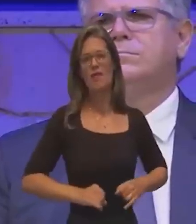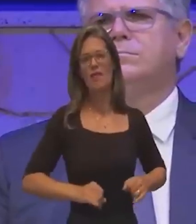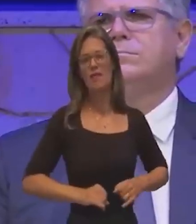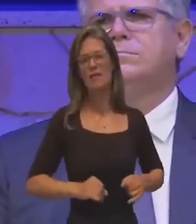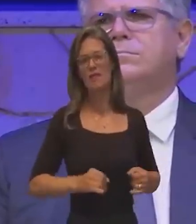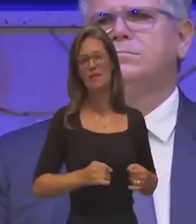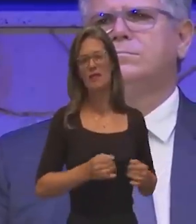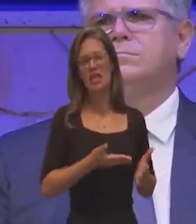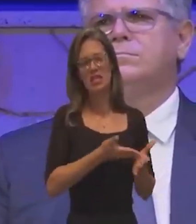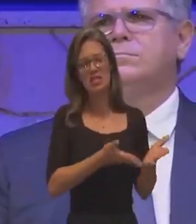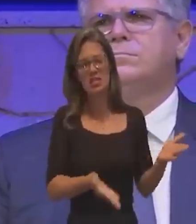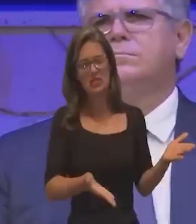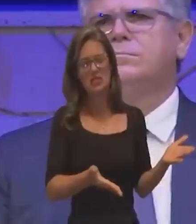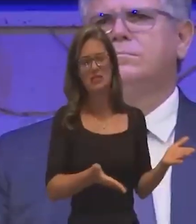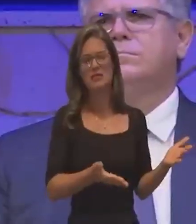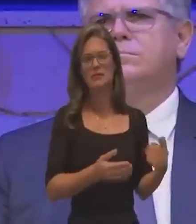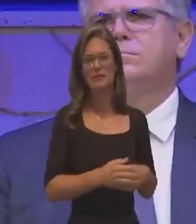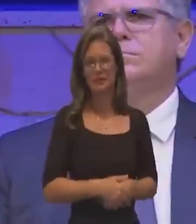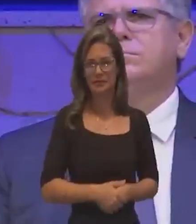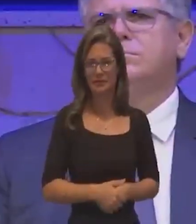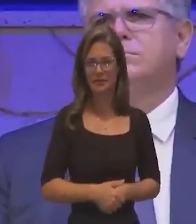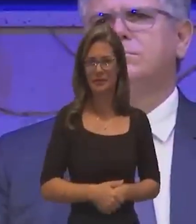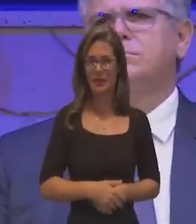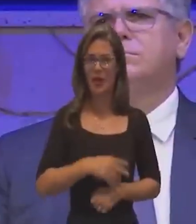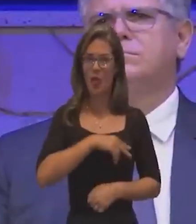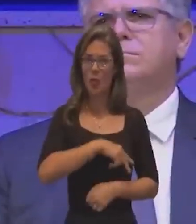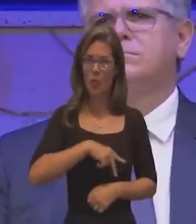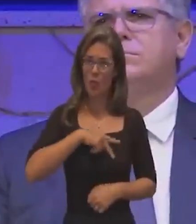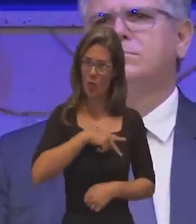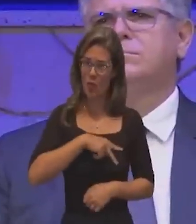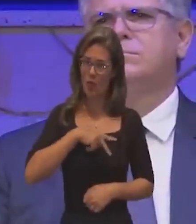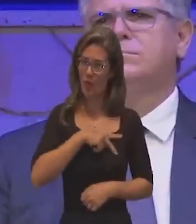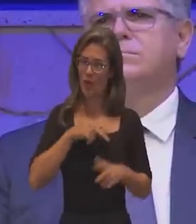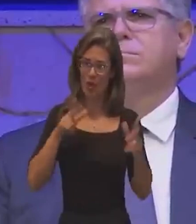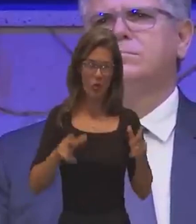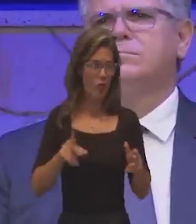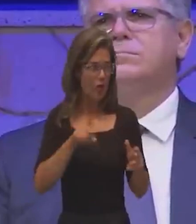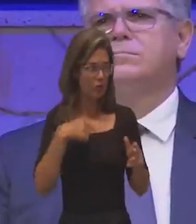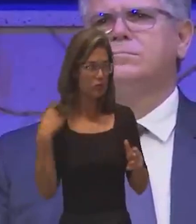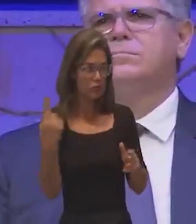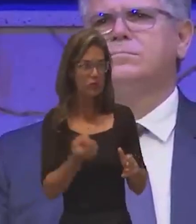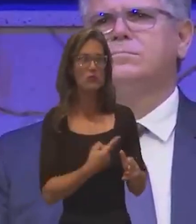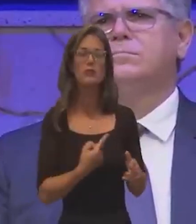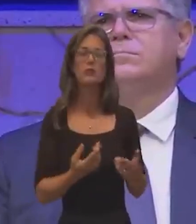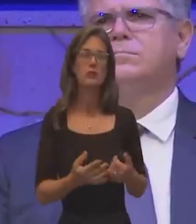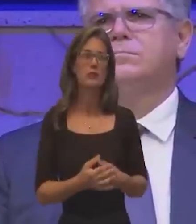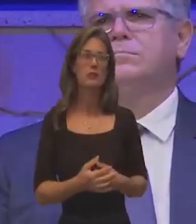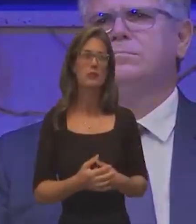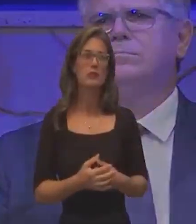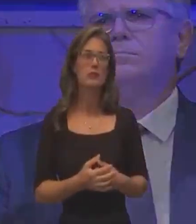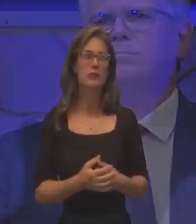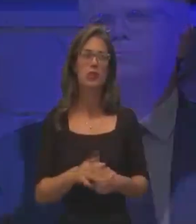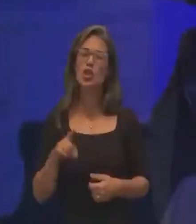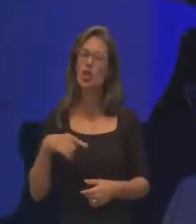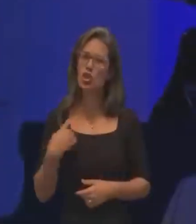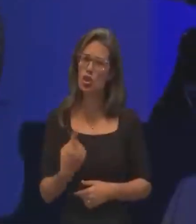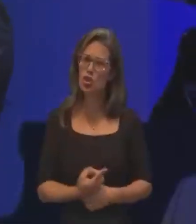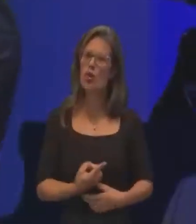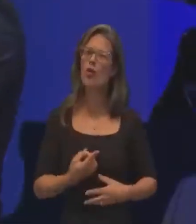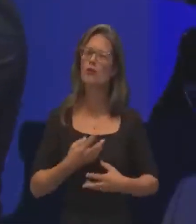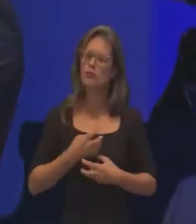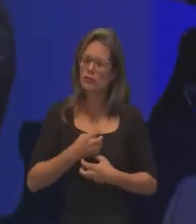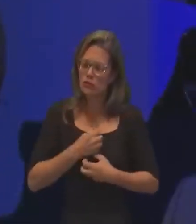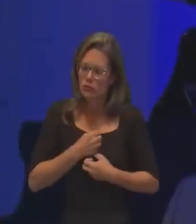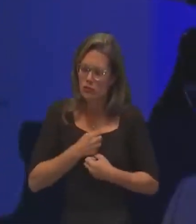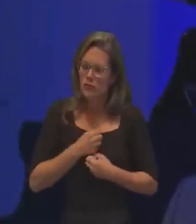Como o apóstolo Paulo, ele também era um ser humano como nós gememos. Porque nós que pertencemos